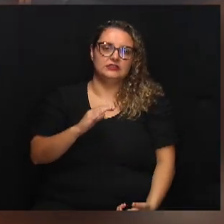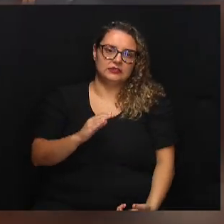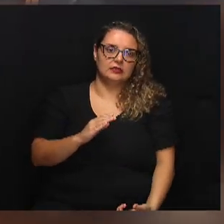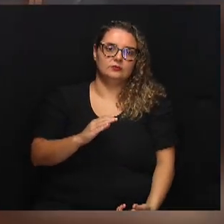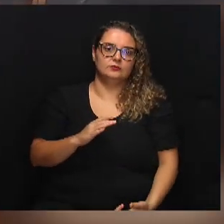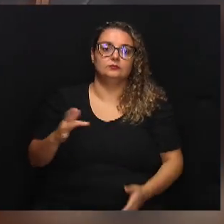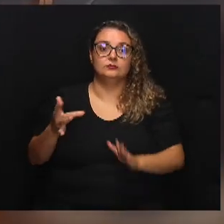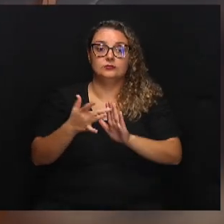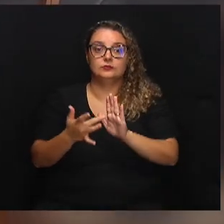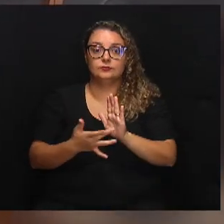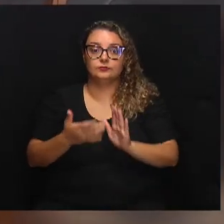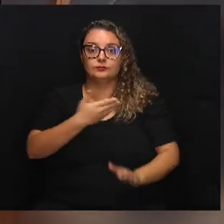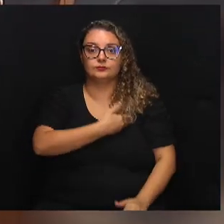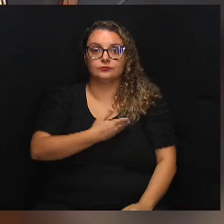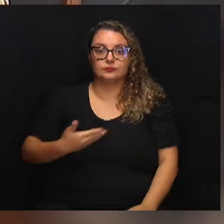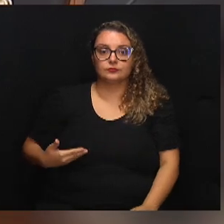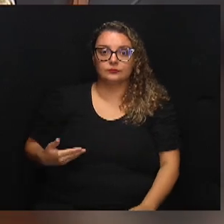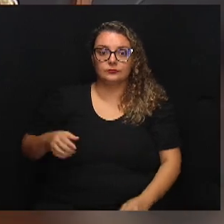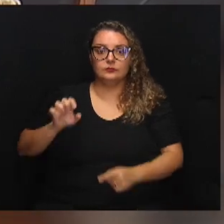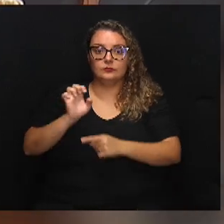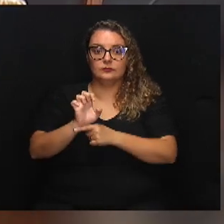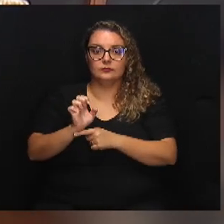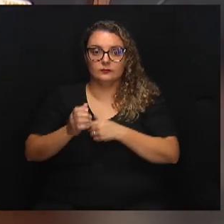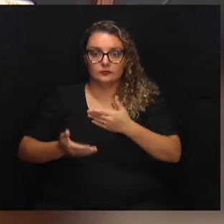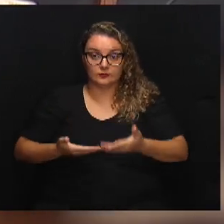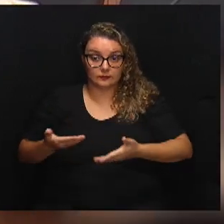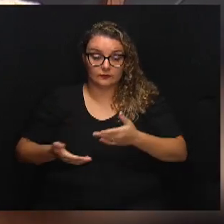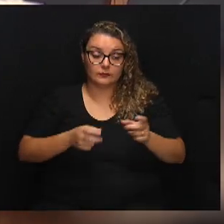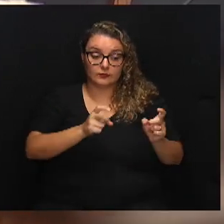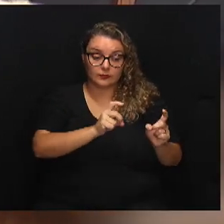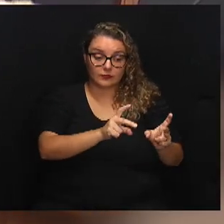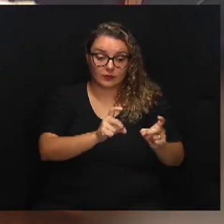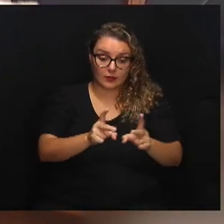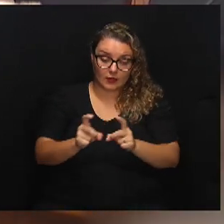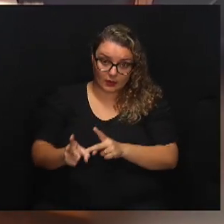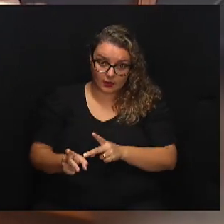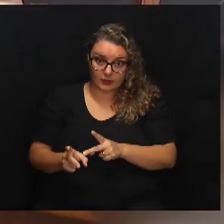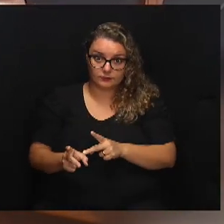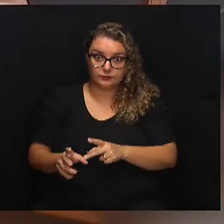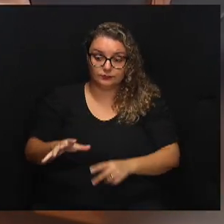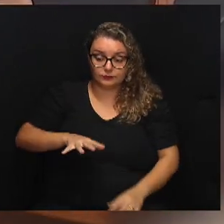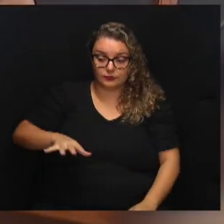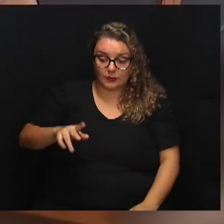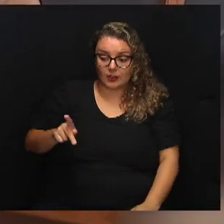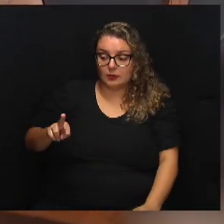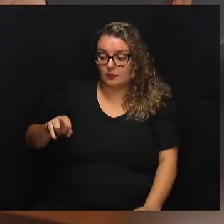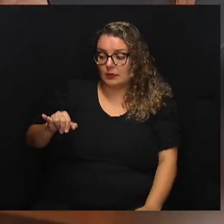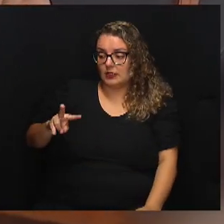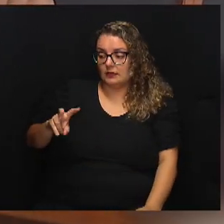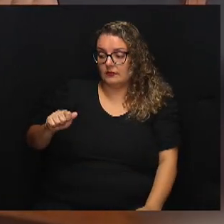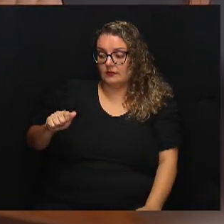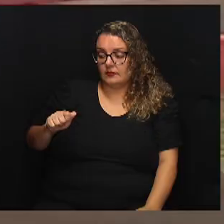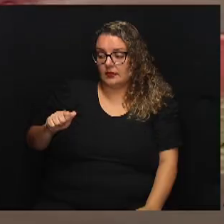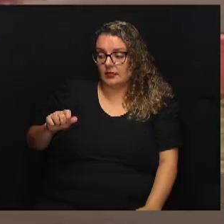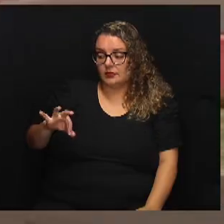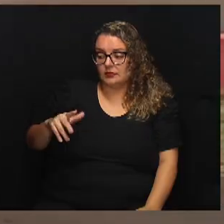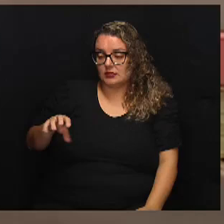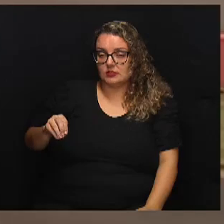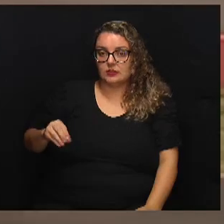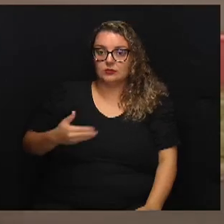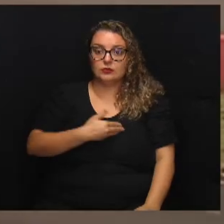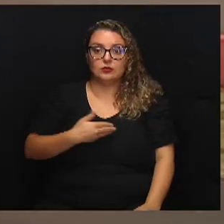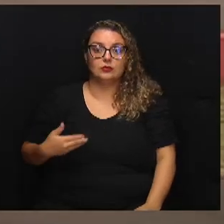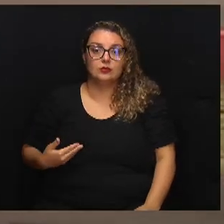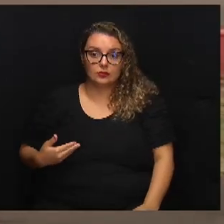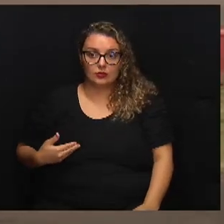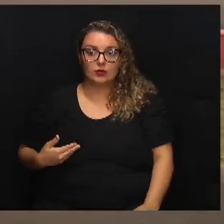Pautada pelo governador estadual para ser vendida dentro de um plano de privatização do governo Tarcísio de Freitas, a